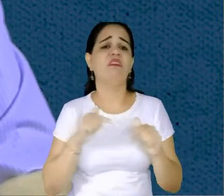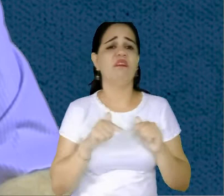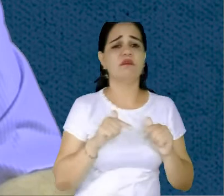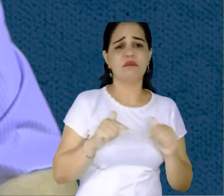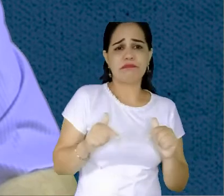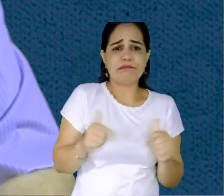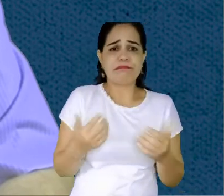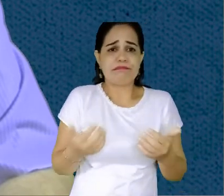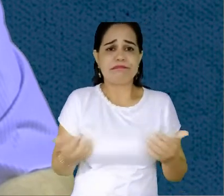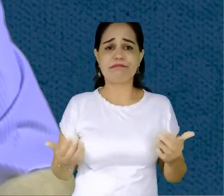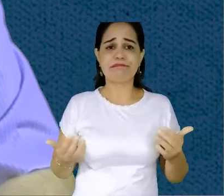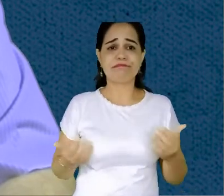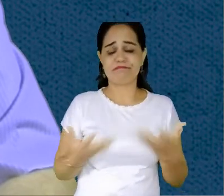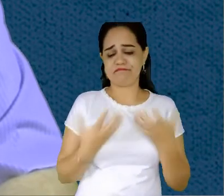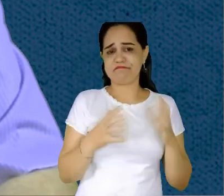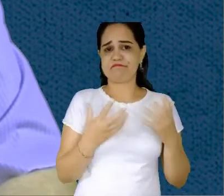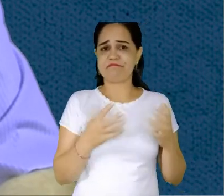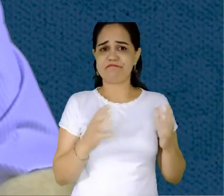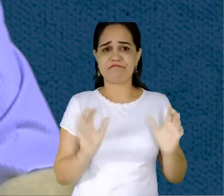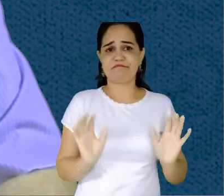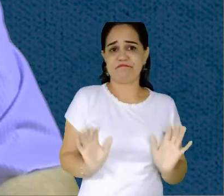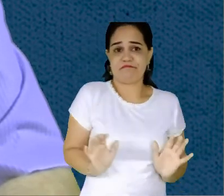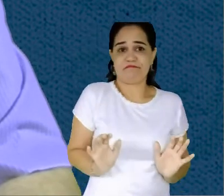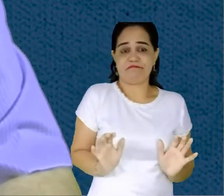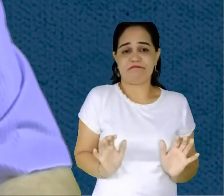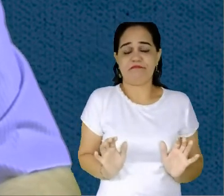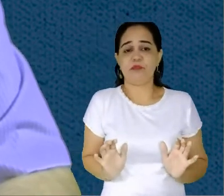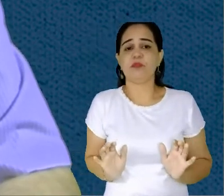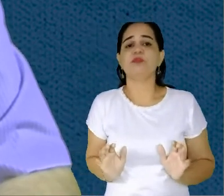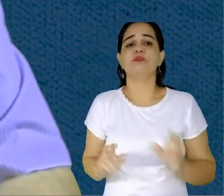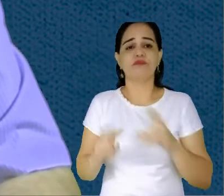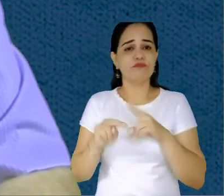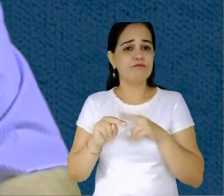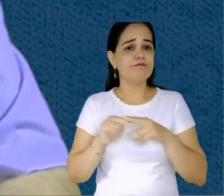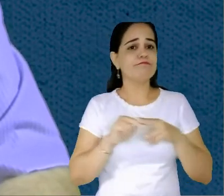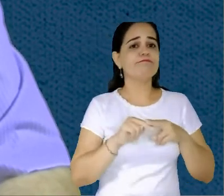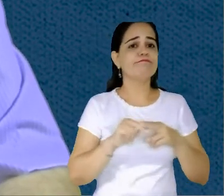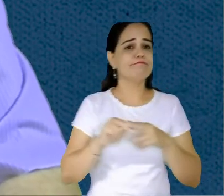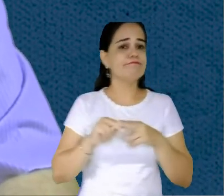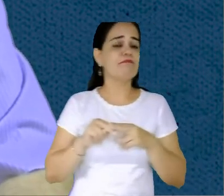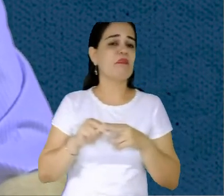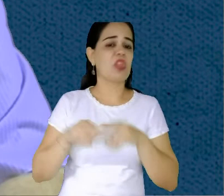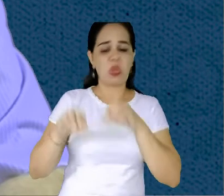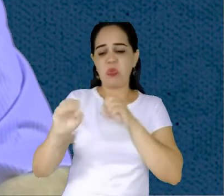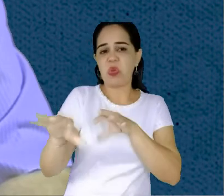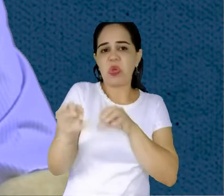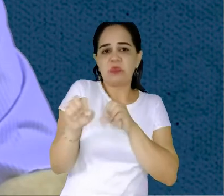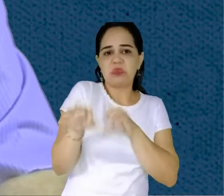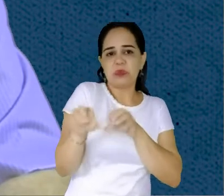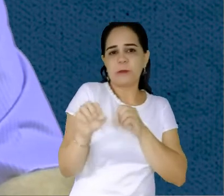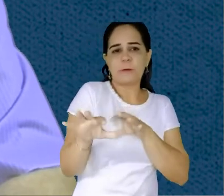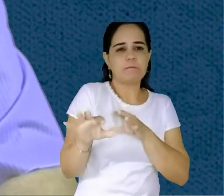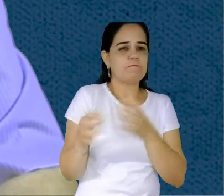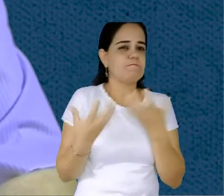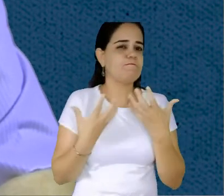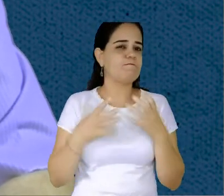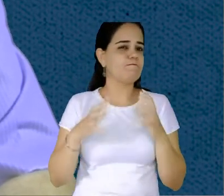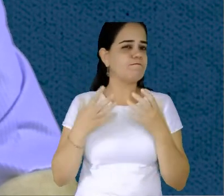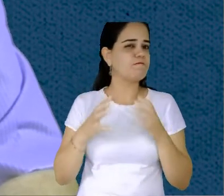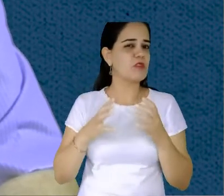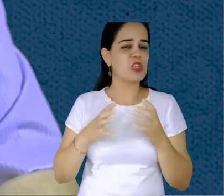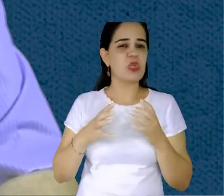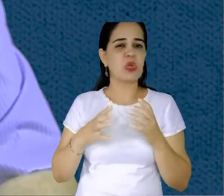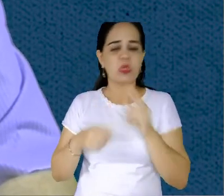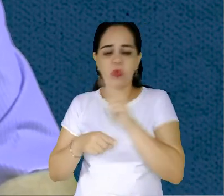você não quer ter esse trabalho. Não quer educar um filho. Não quer ter que cuidar de um